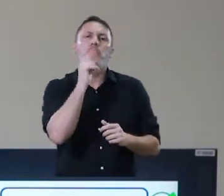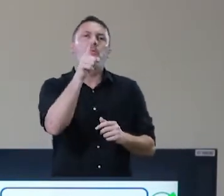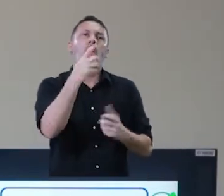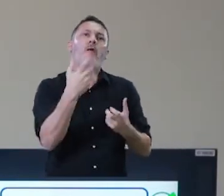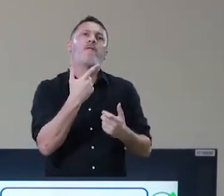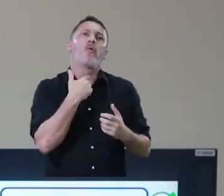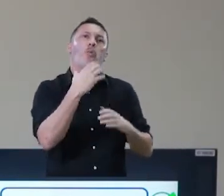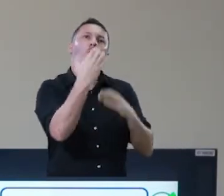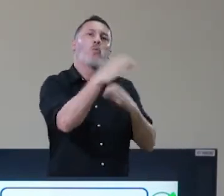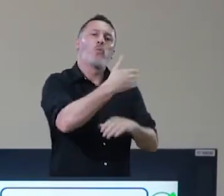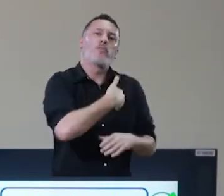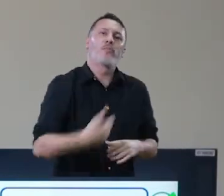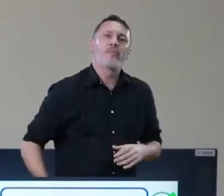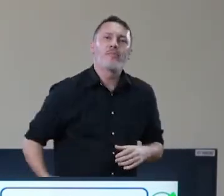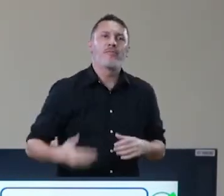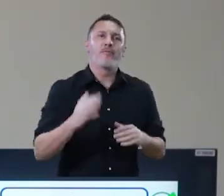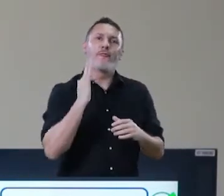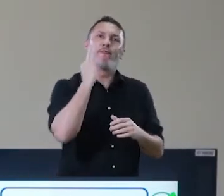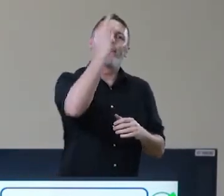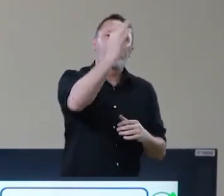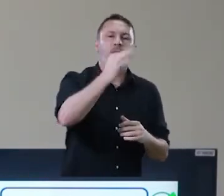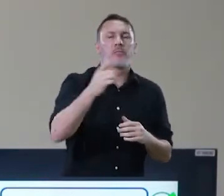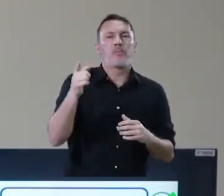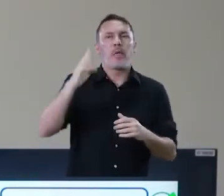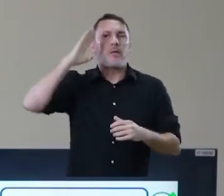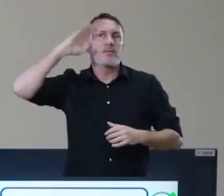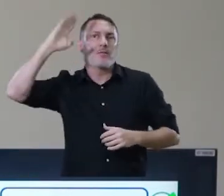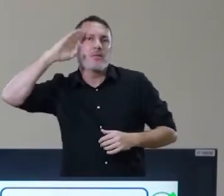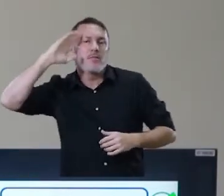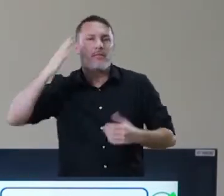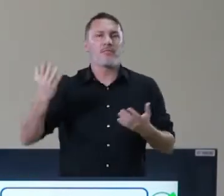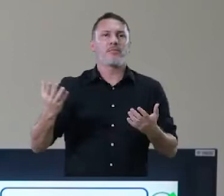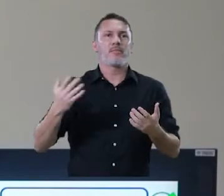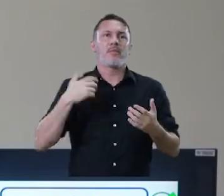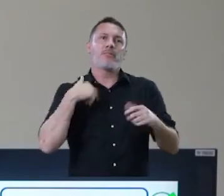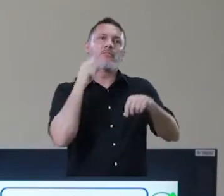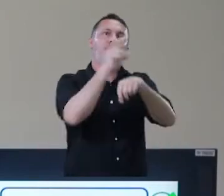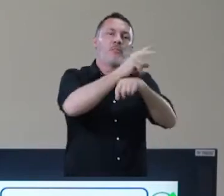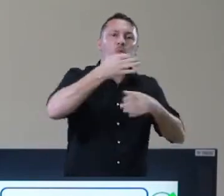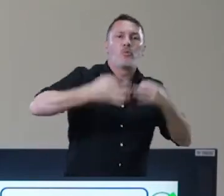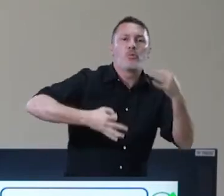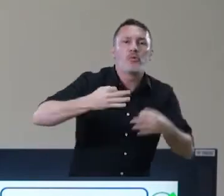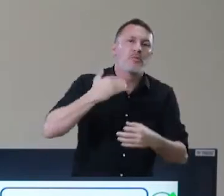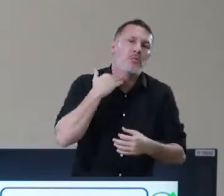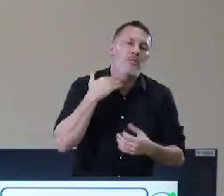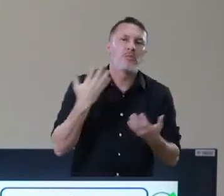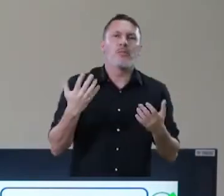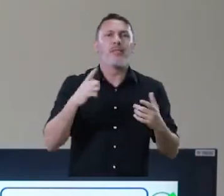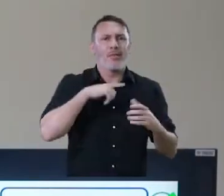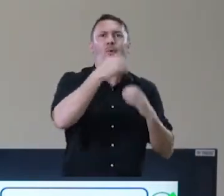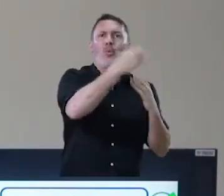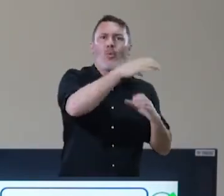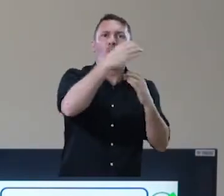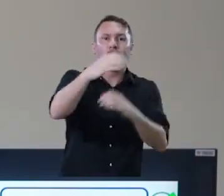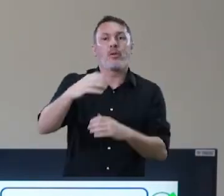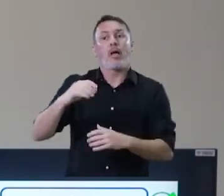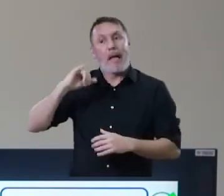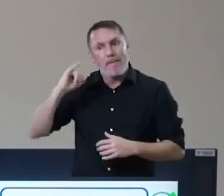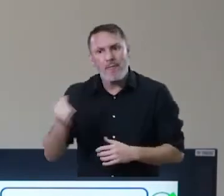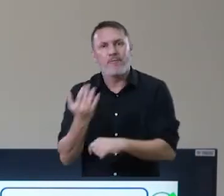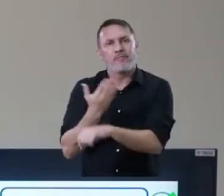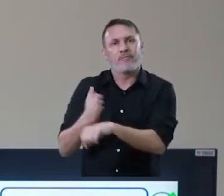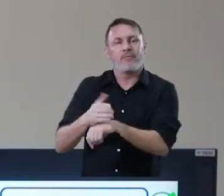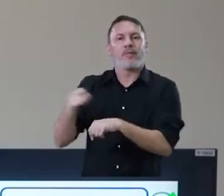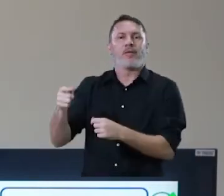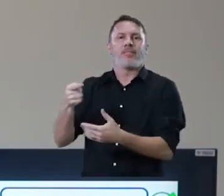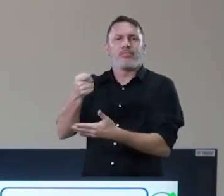para o concurso público. Algum aluno, às vezes, quer seguir uma carreira militar, outro quer seguir, né, uma carreira jurídica, não importa. Você também